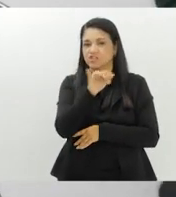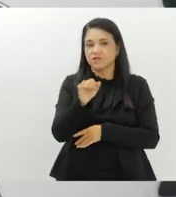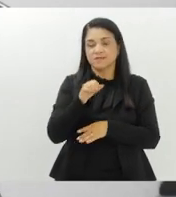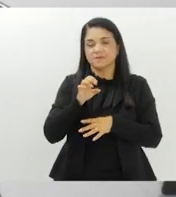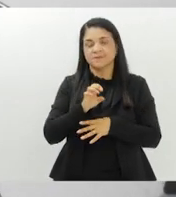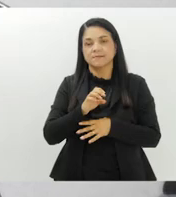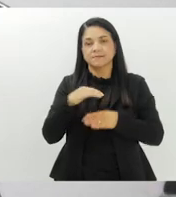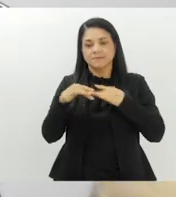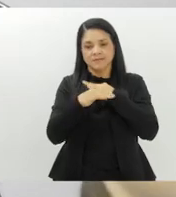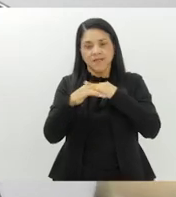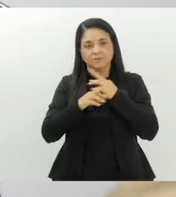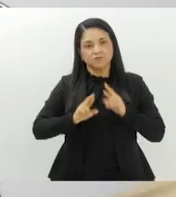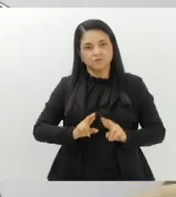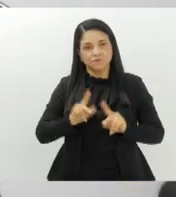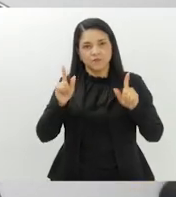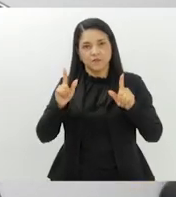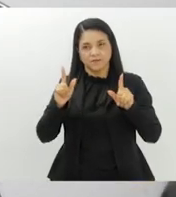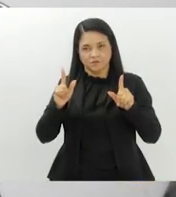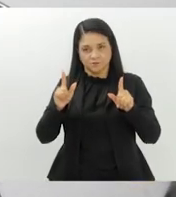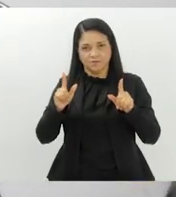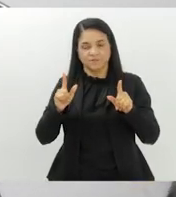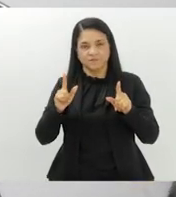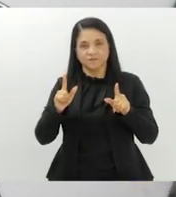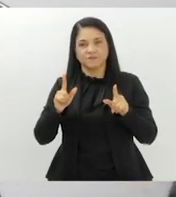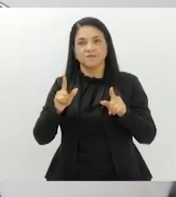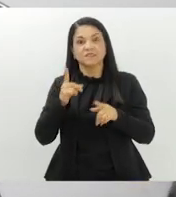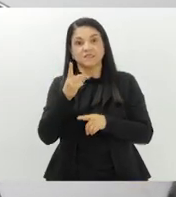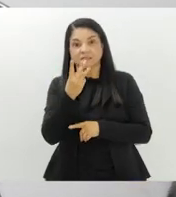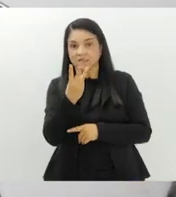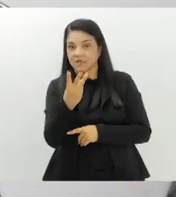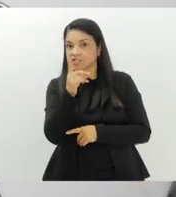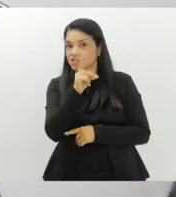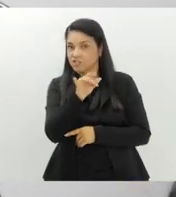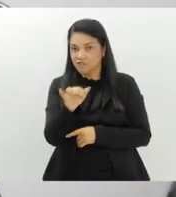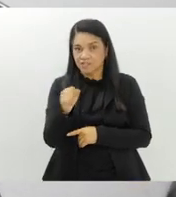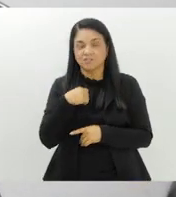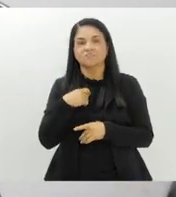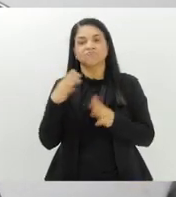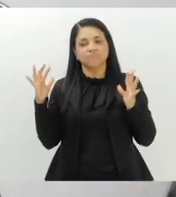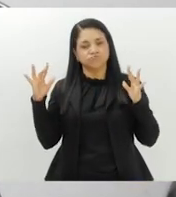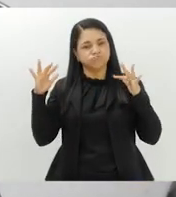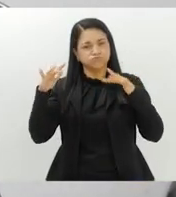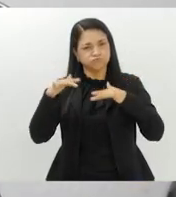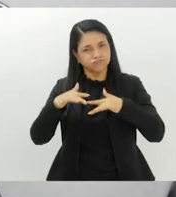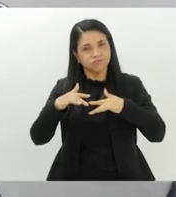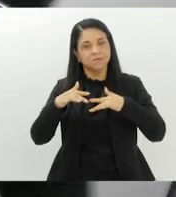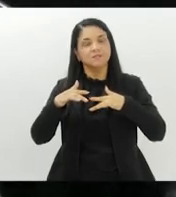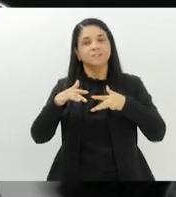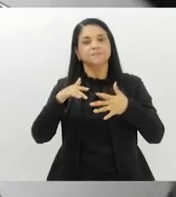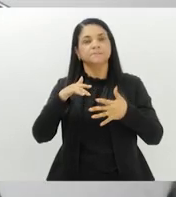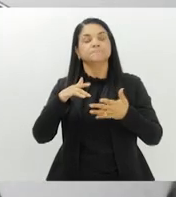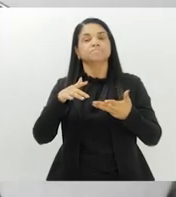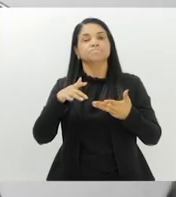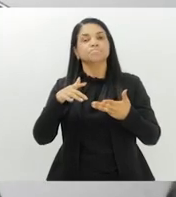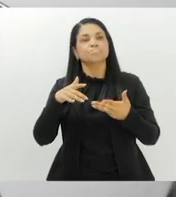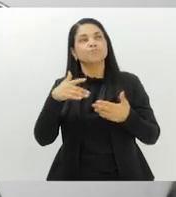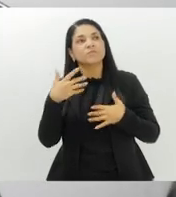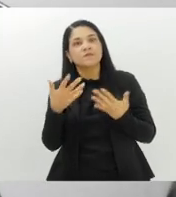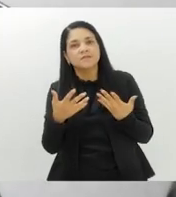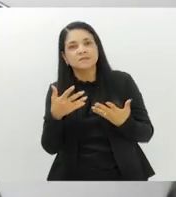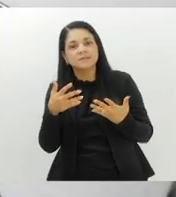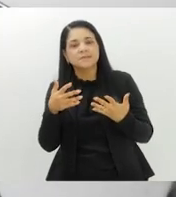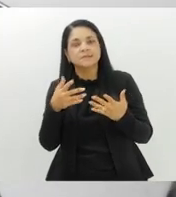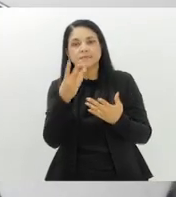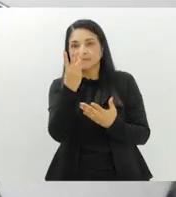diferentes. Então, reunindo, nós conseguimos reunir milhares de pessoas assim,